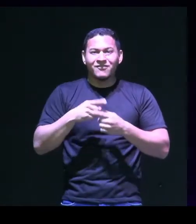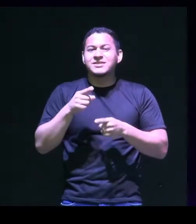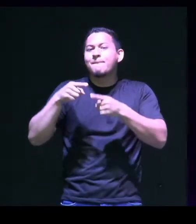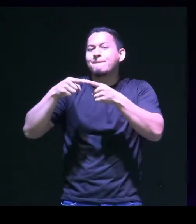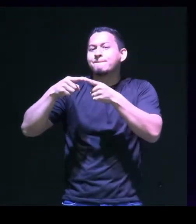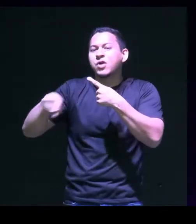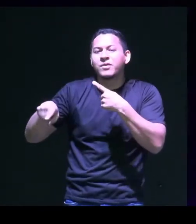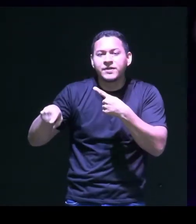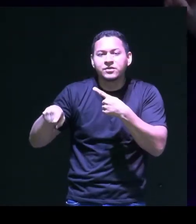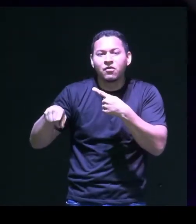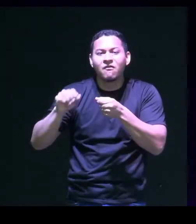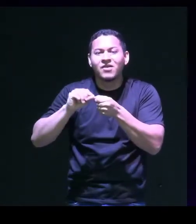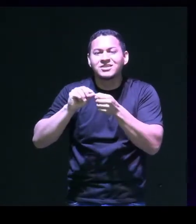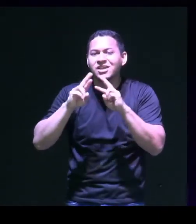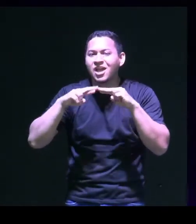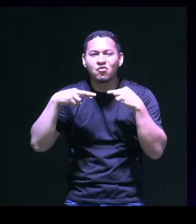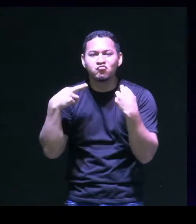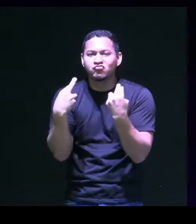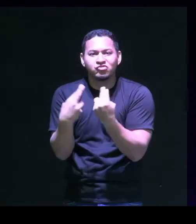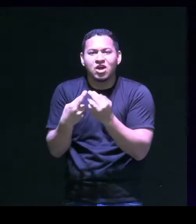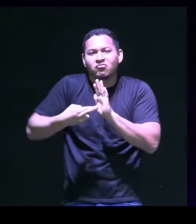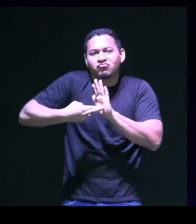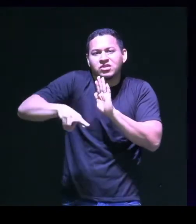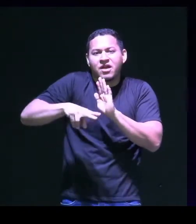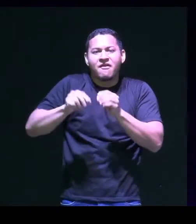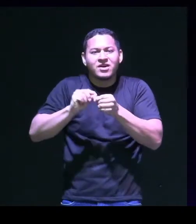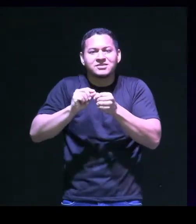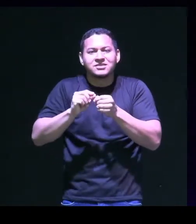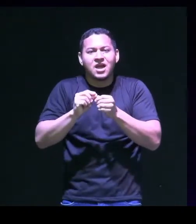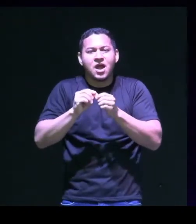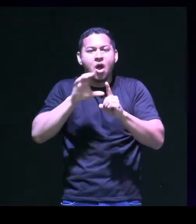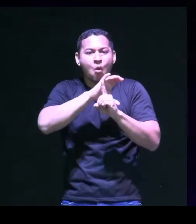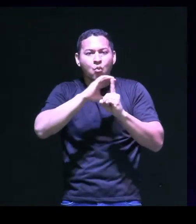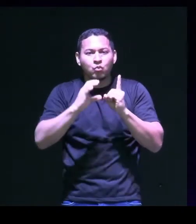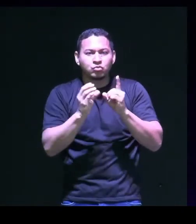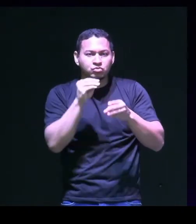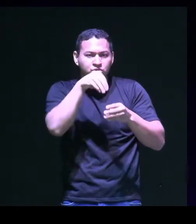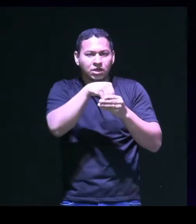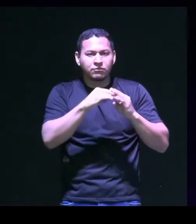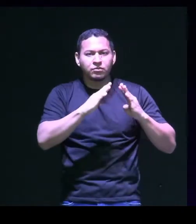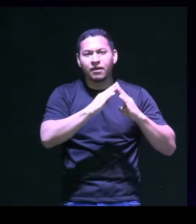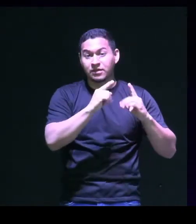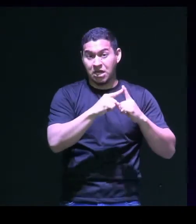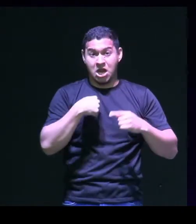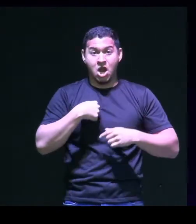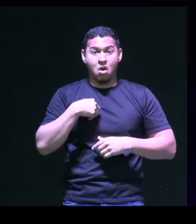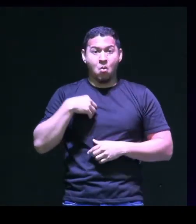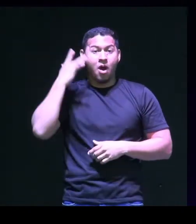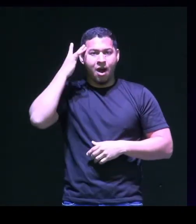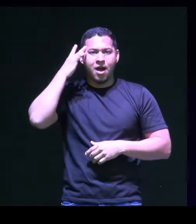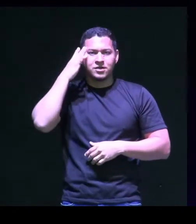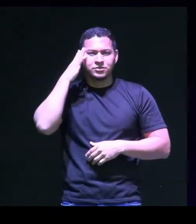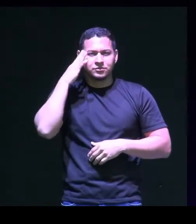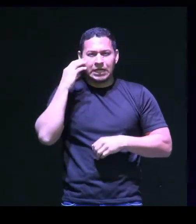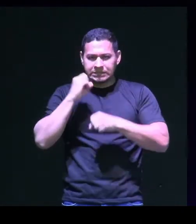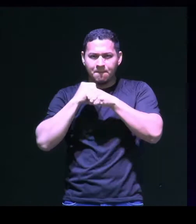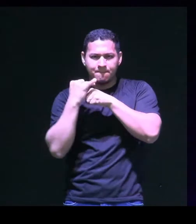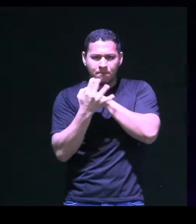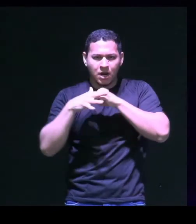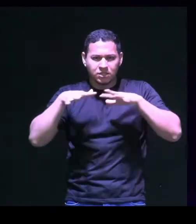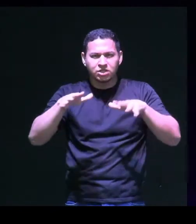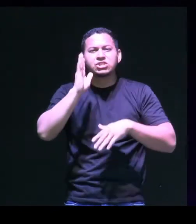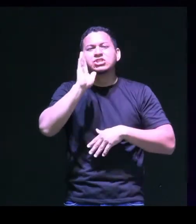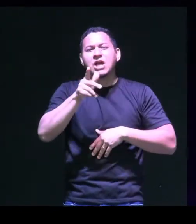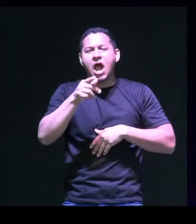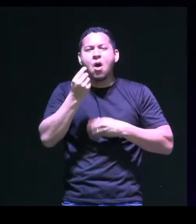evangelizar publicamente. Vai ser proibido o culto nos templos. Eu sinceramente acho que essa pandemia vai ser objeto de estudo,